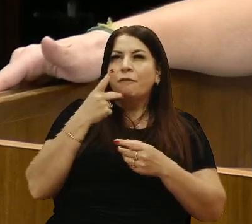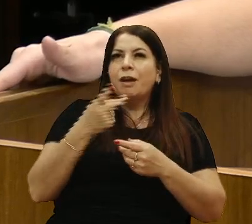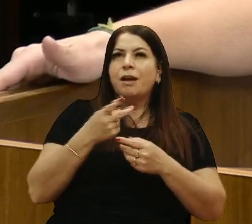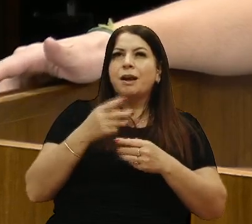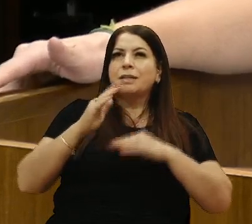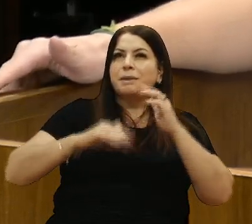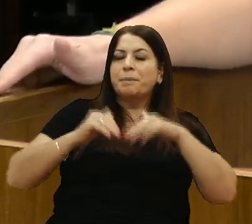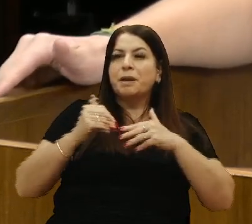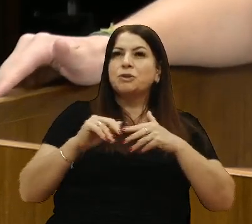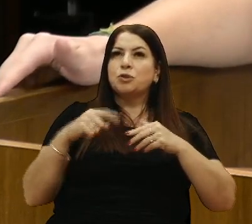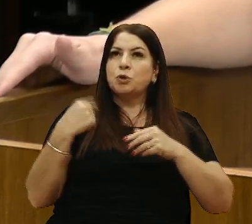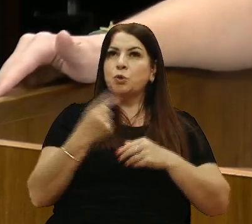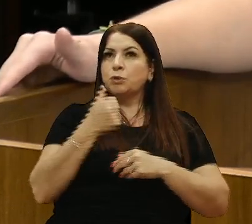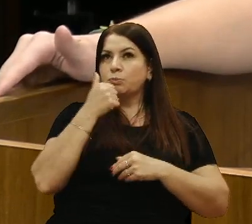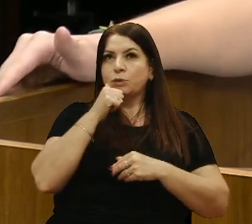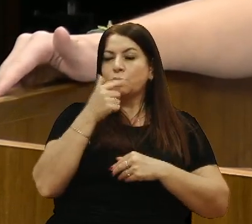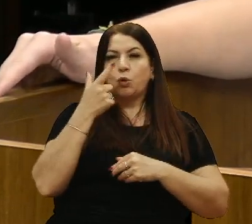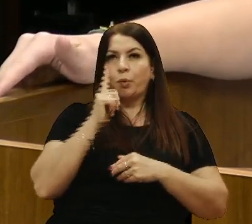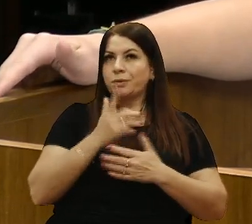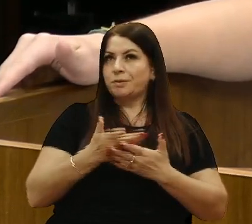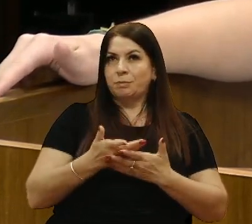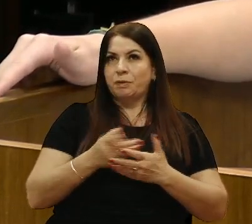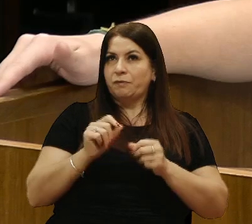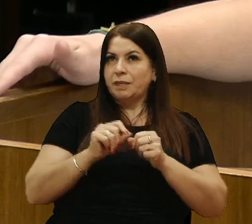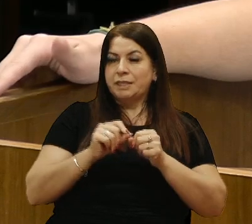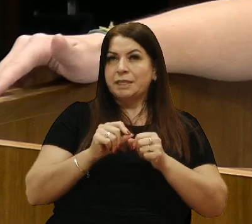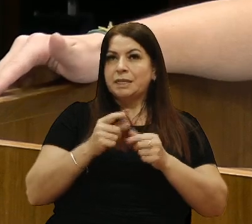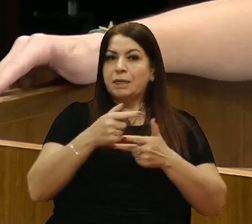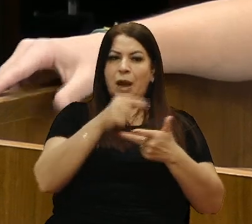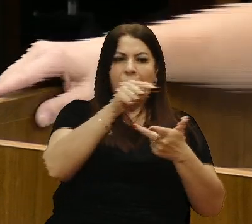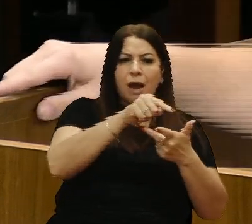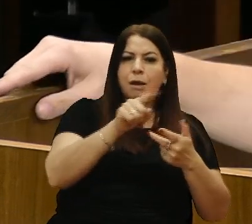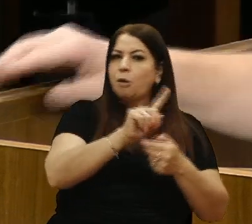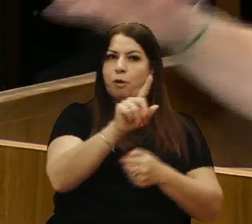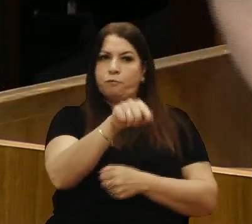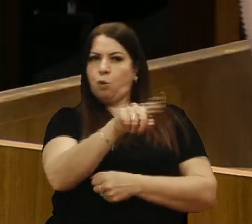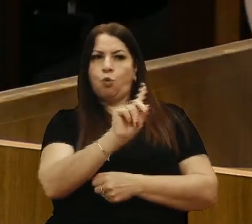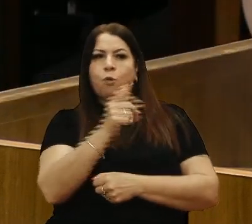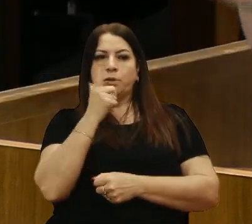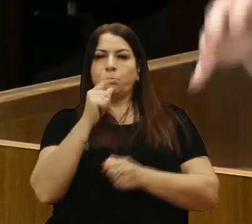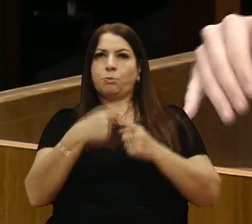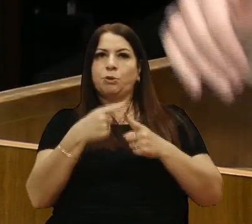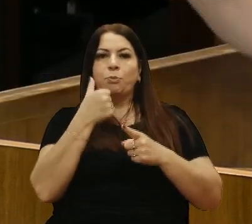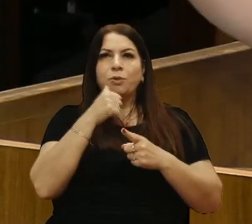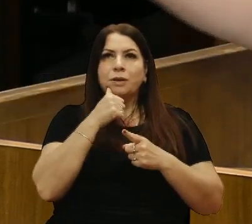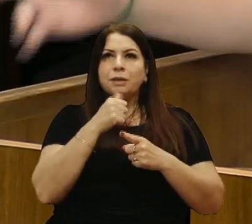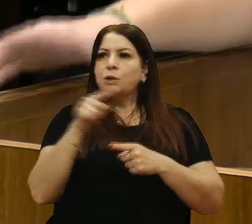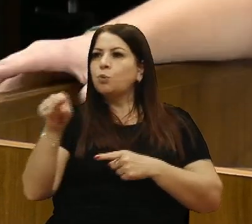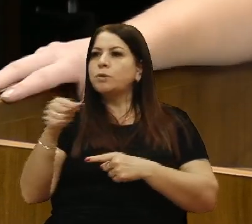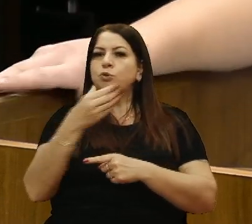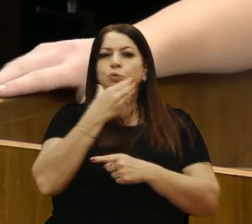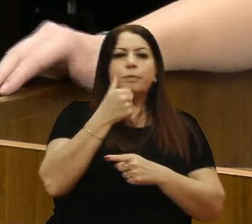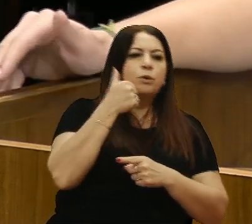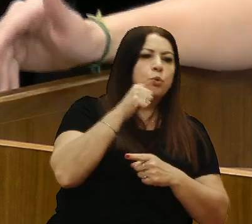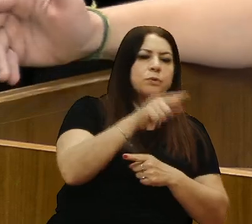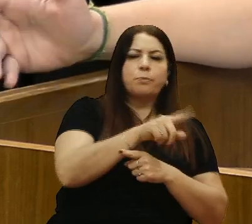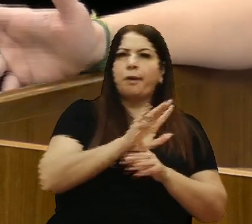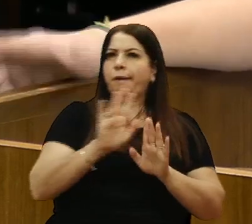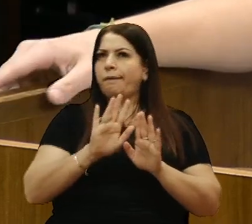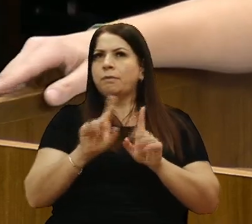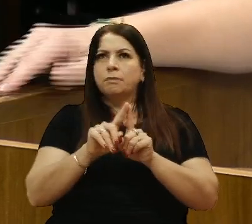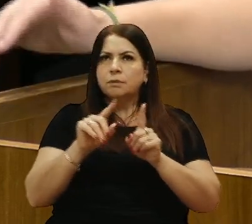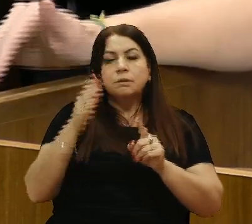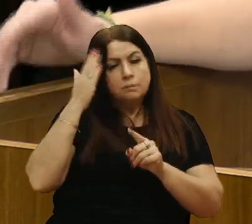essa prática de que nós mulheres não conseguimos fazer certas coisas porque nós somos mulheres e que tem coisa que é de homem, tem coisa que é de mulher, sendo